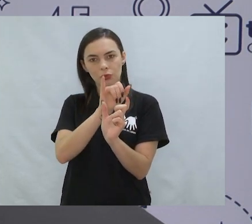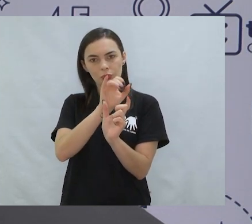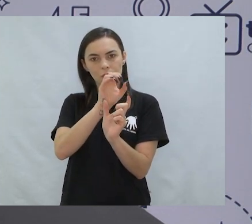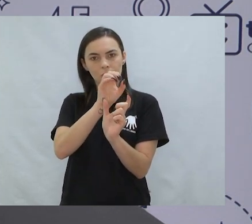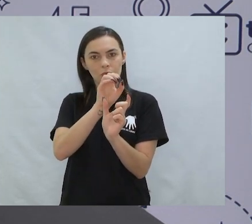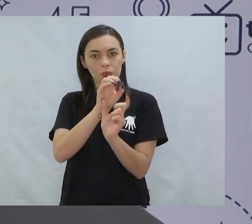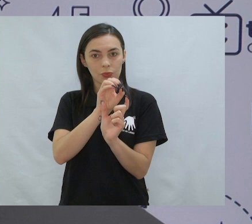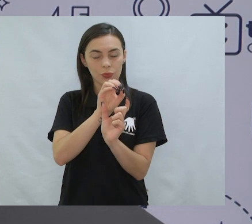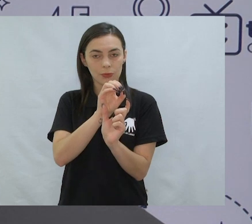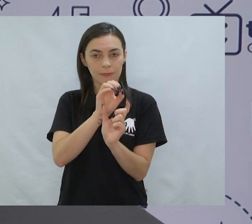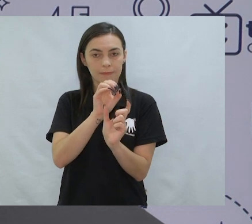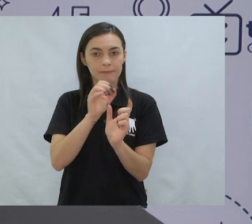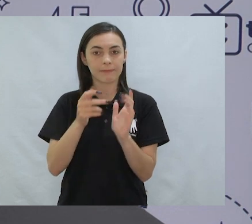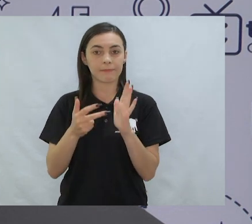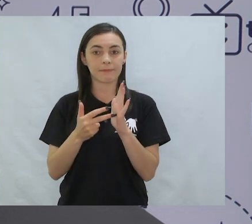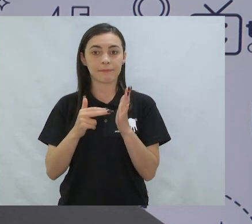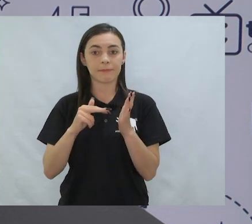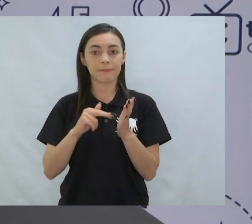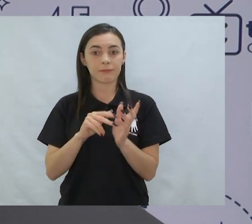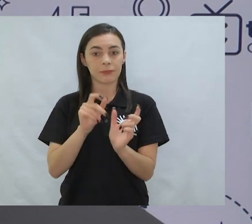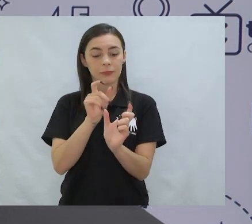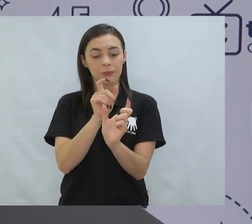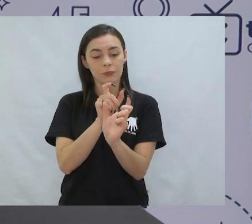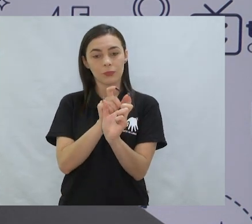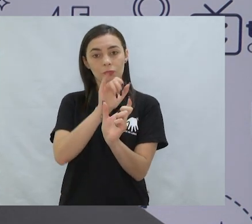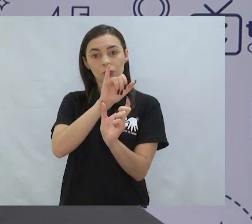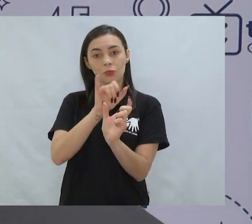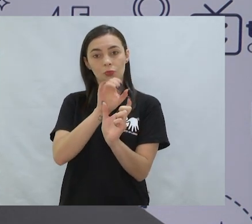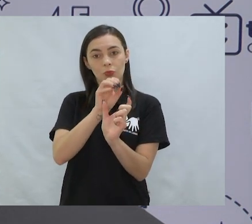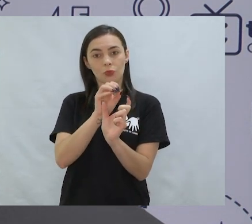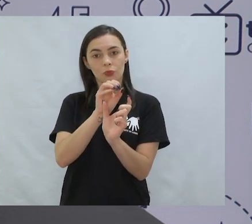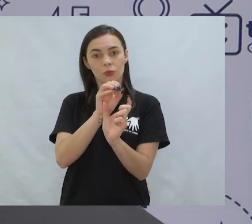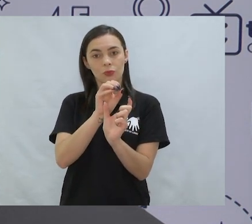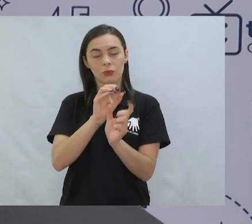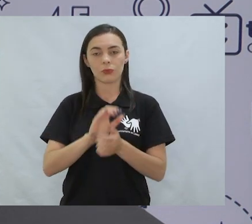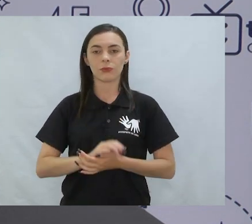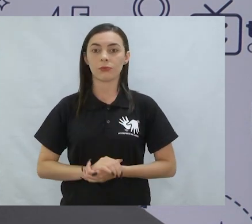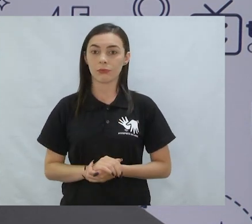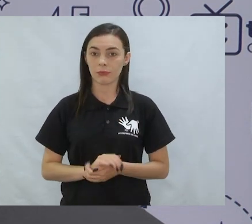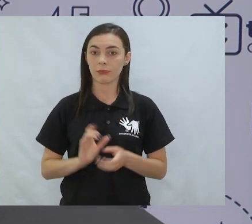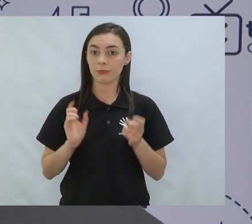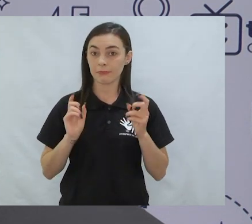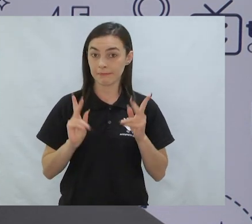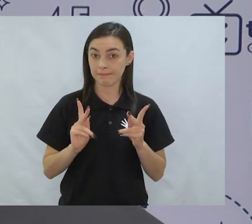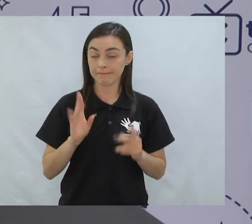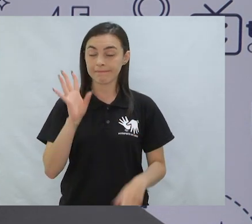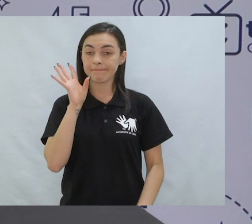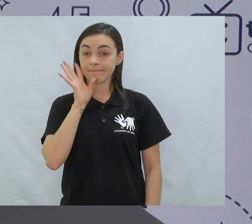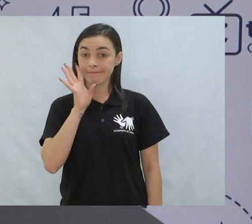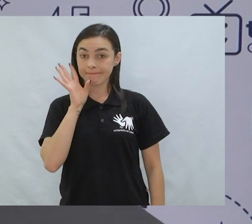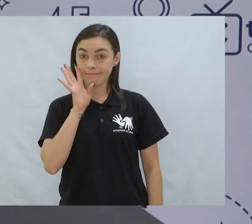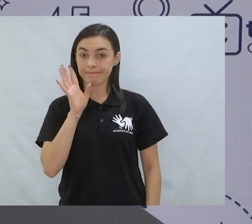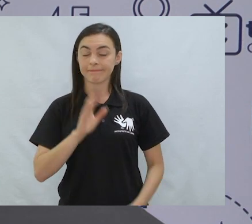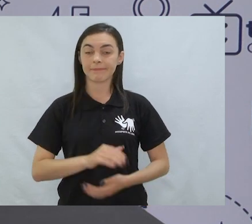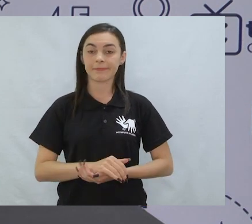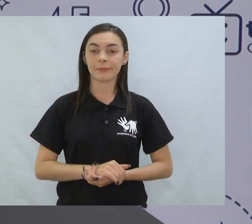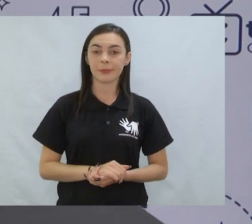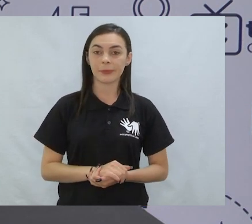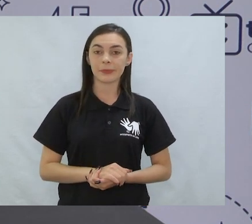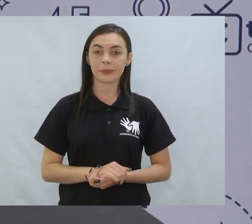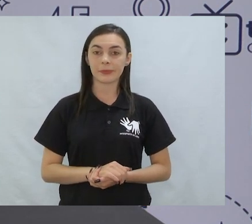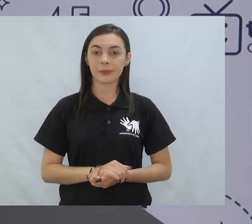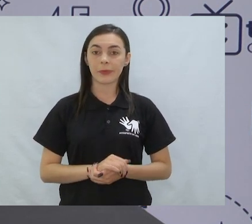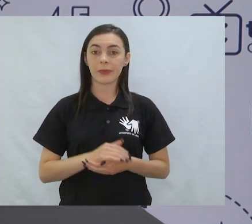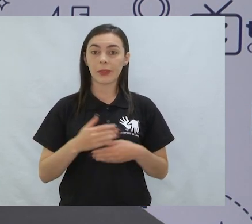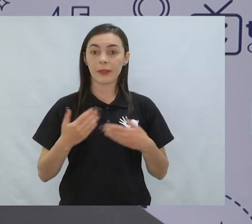essas duas letras aqui, nós formamos a sílaba Jô. Muito legal. Então,